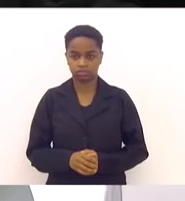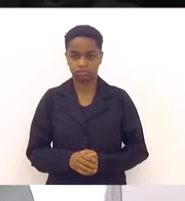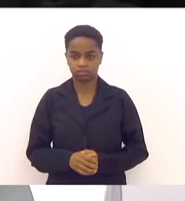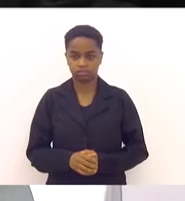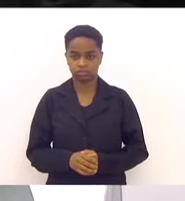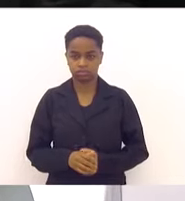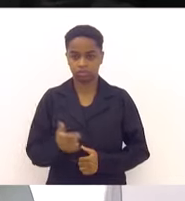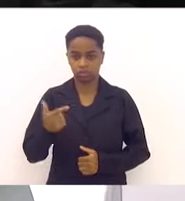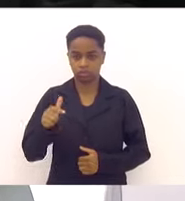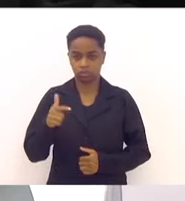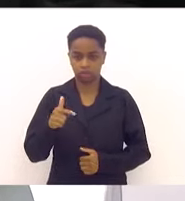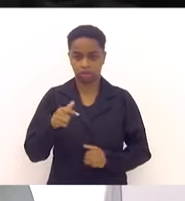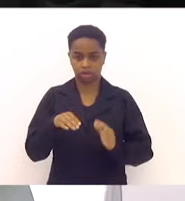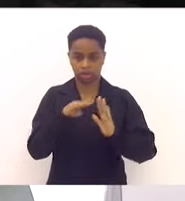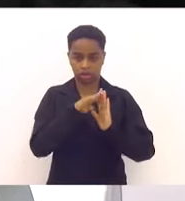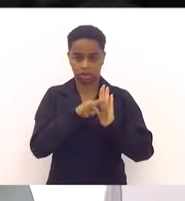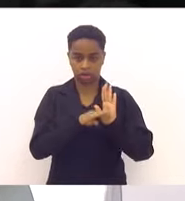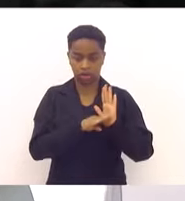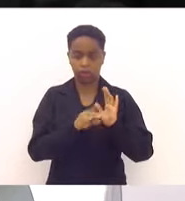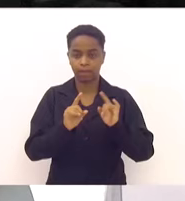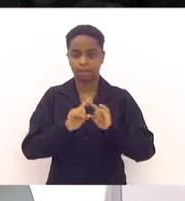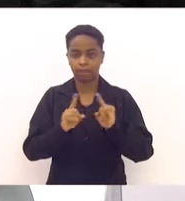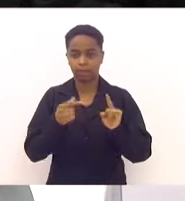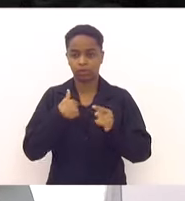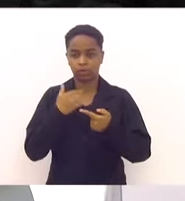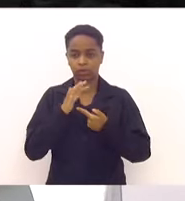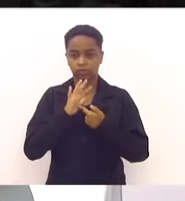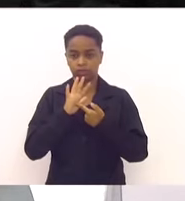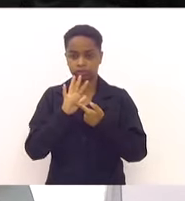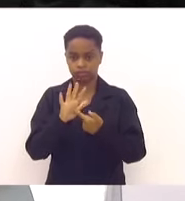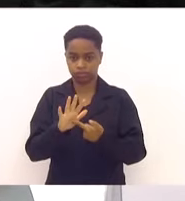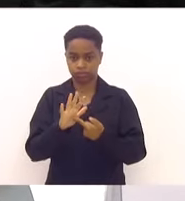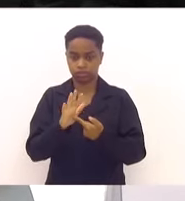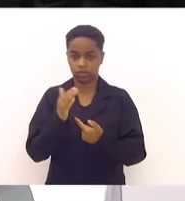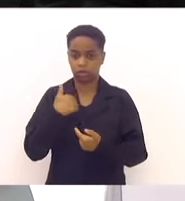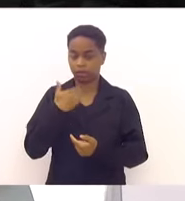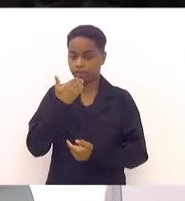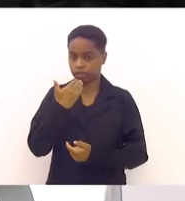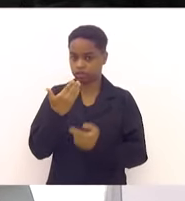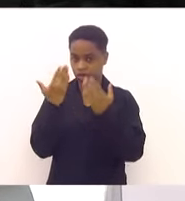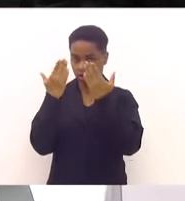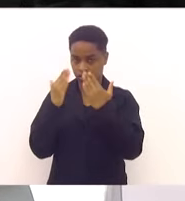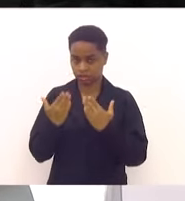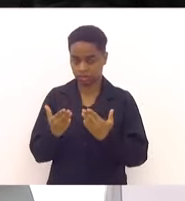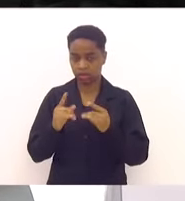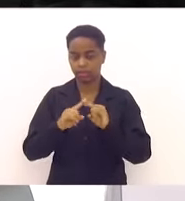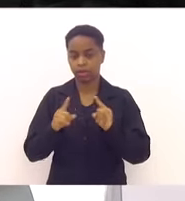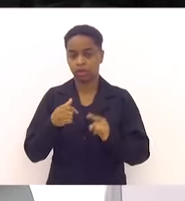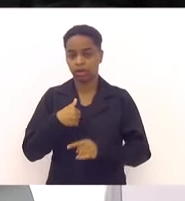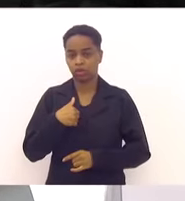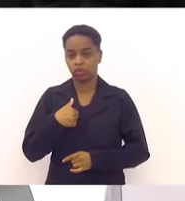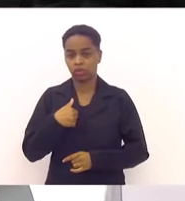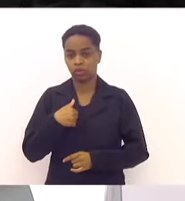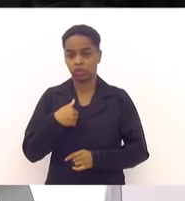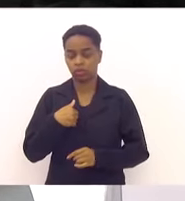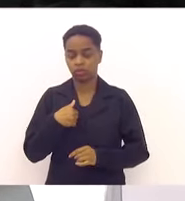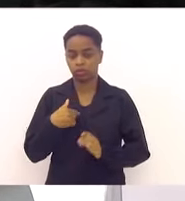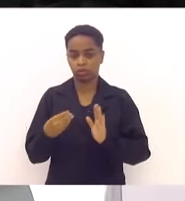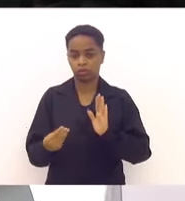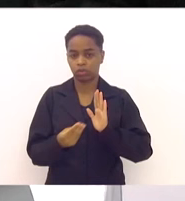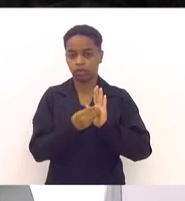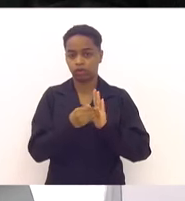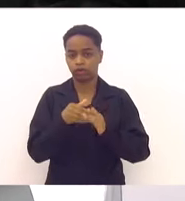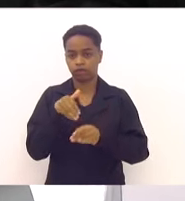não está aqui na pauta, mas eu tinha apresentado, quando pedi vista, um voto